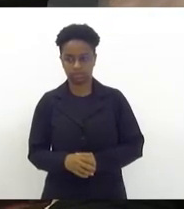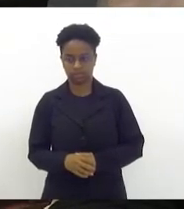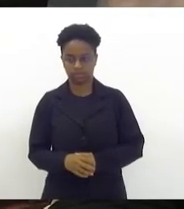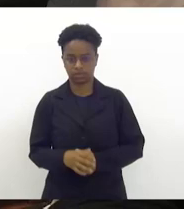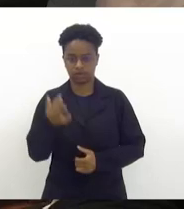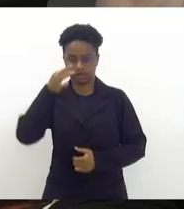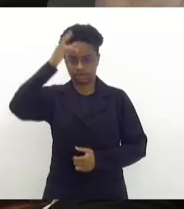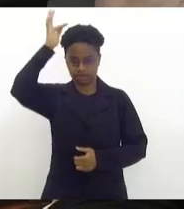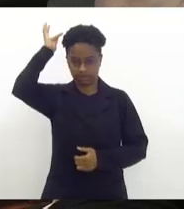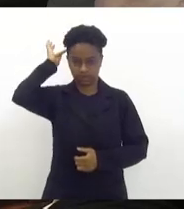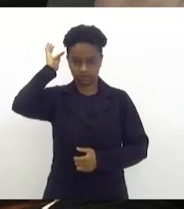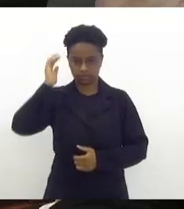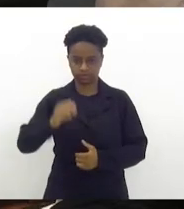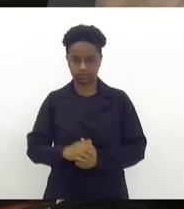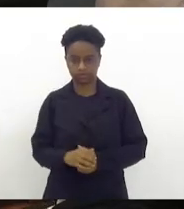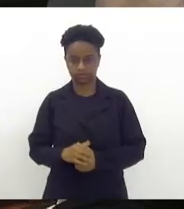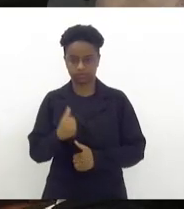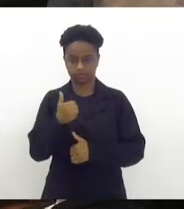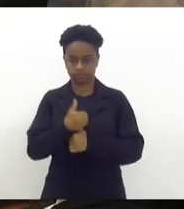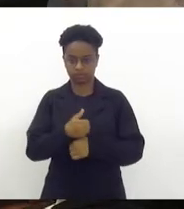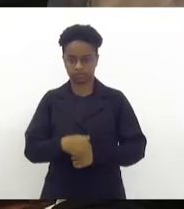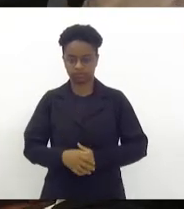Fred Pacheco.